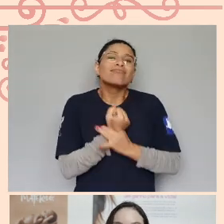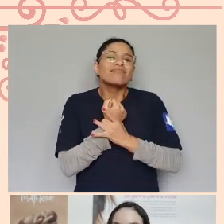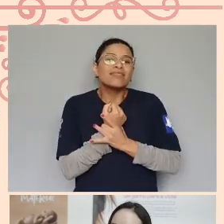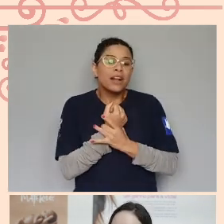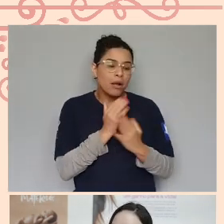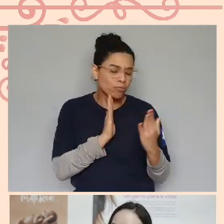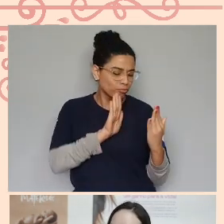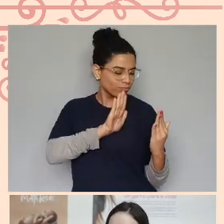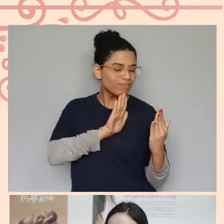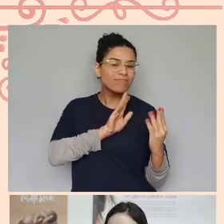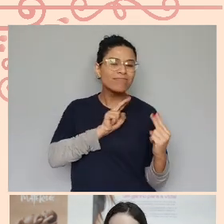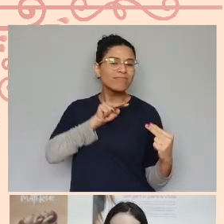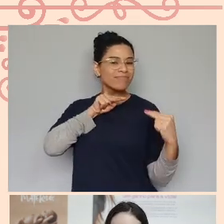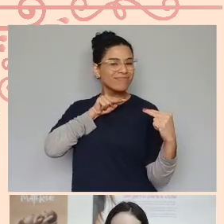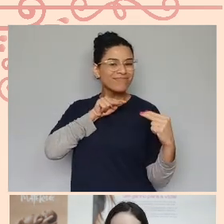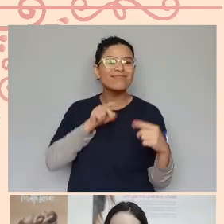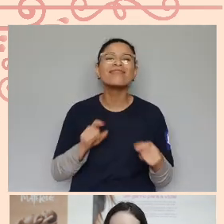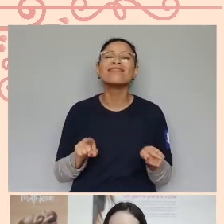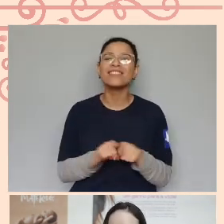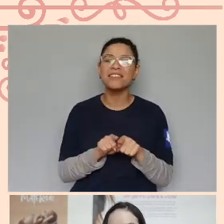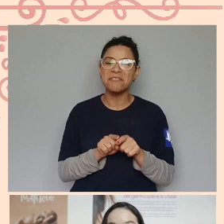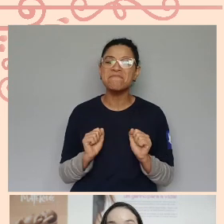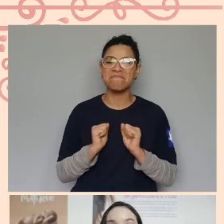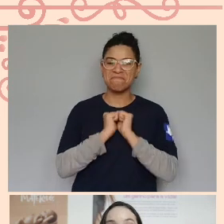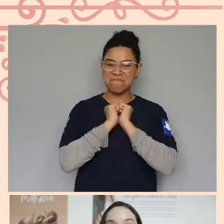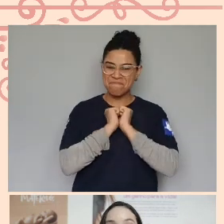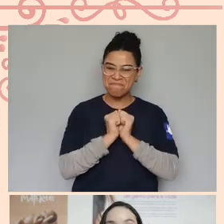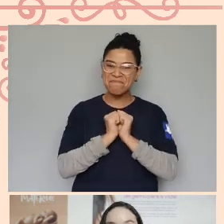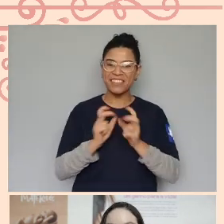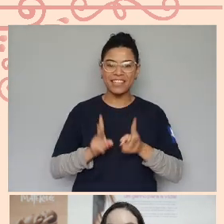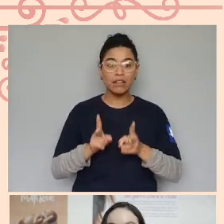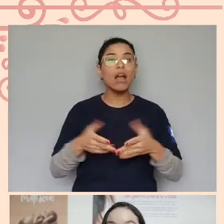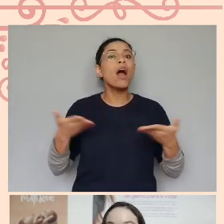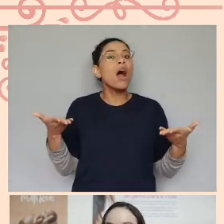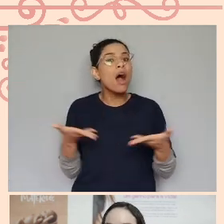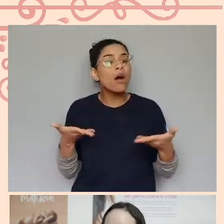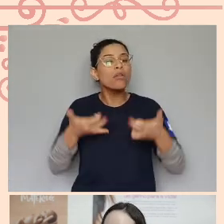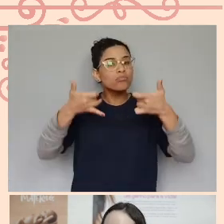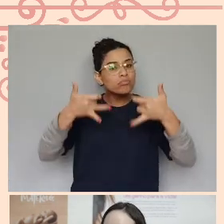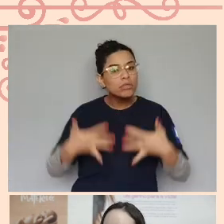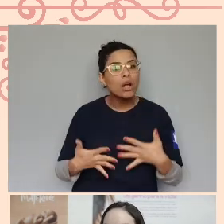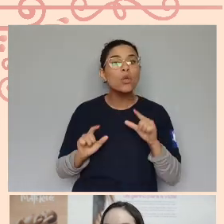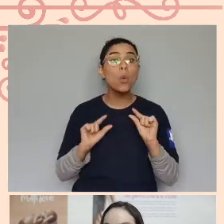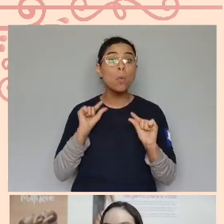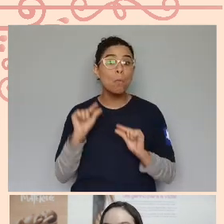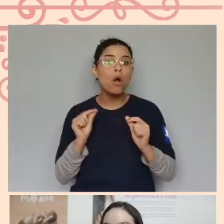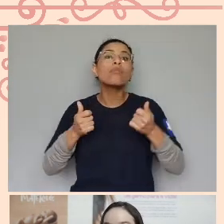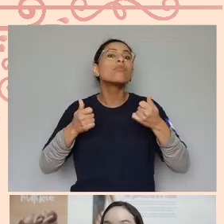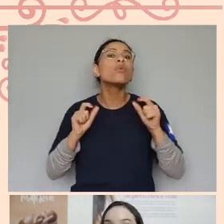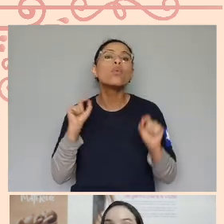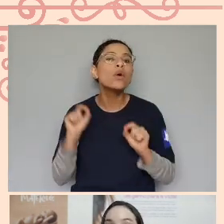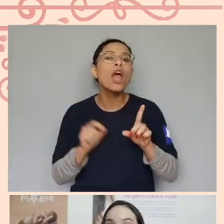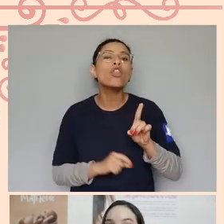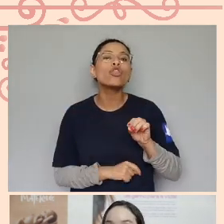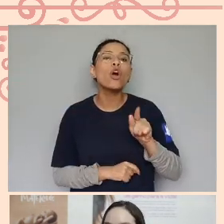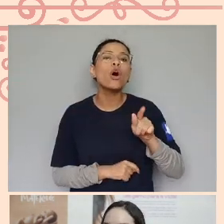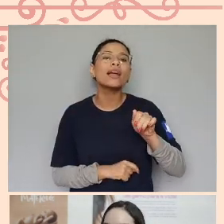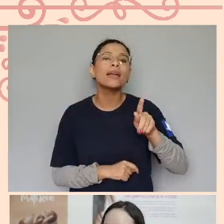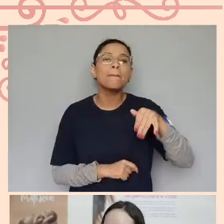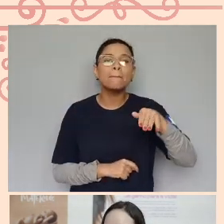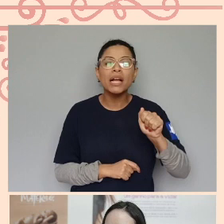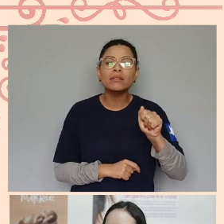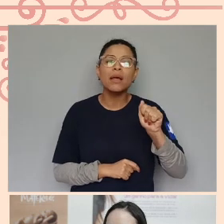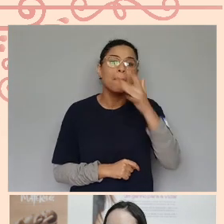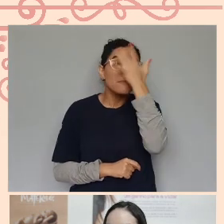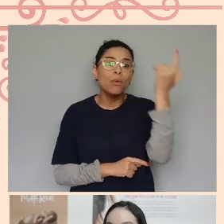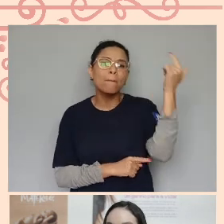desenvolvimento facial. Agora falando um pouquinho dos dogmas que estão relacionados à alimentação da